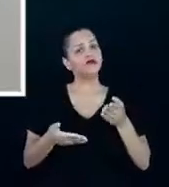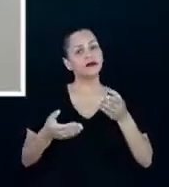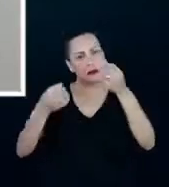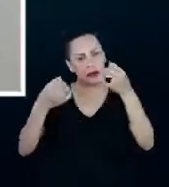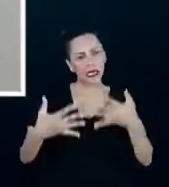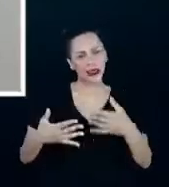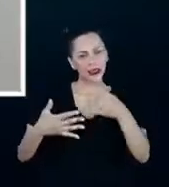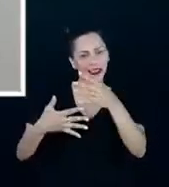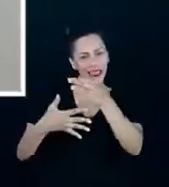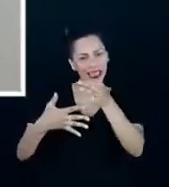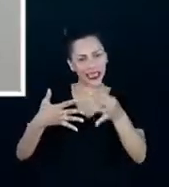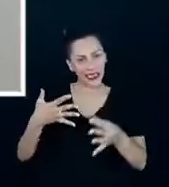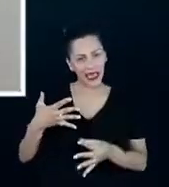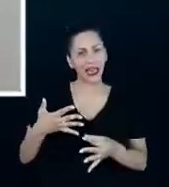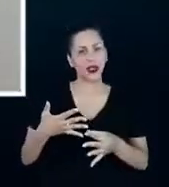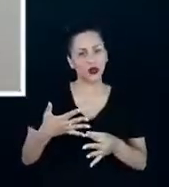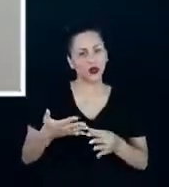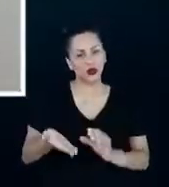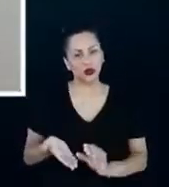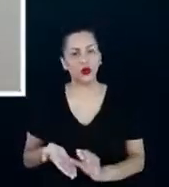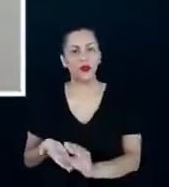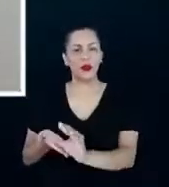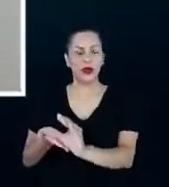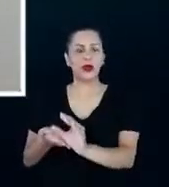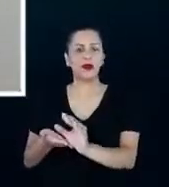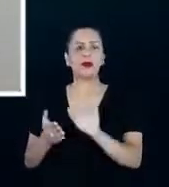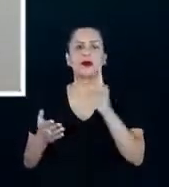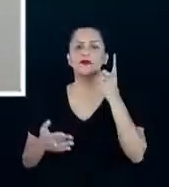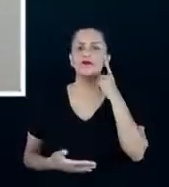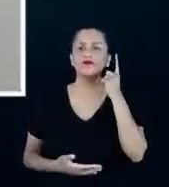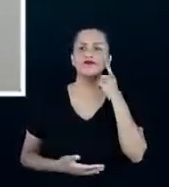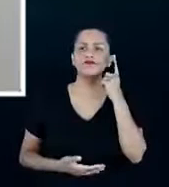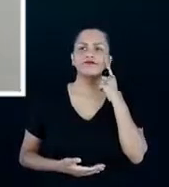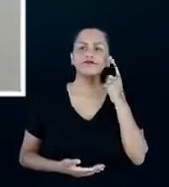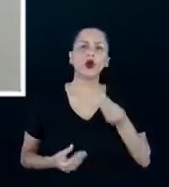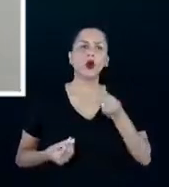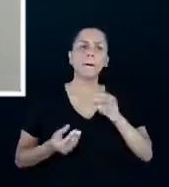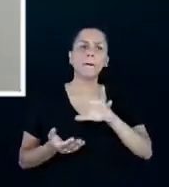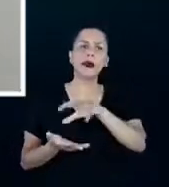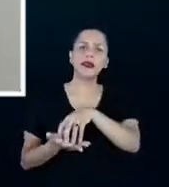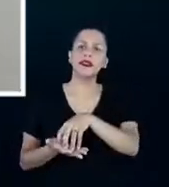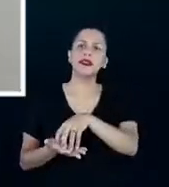gente, quando pensa numa matriz, né, nos desafios para matriz limpa e